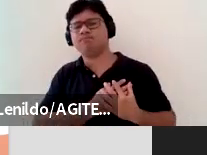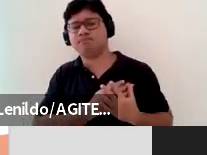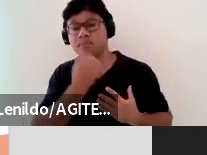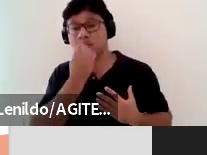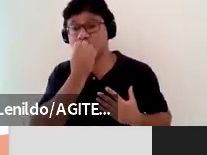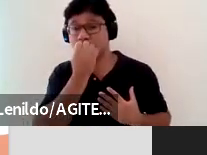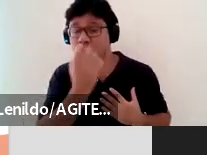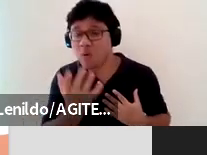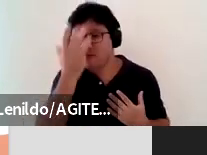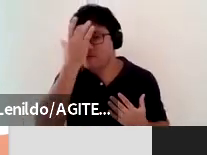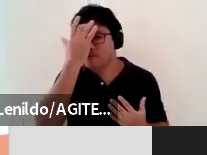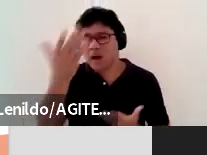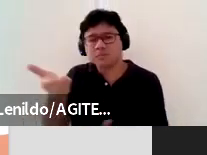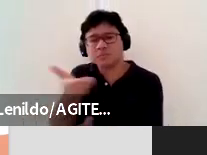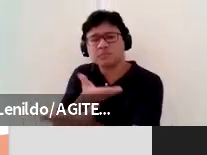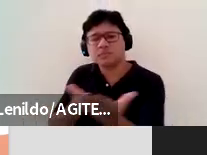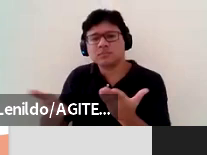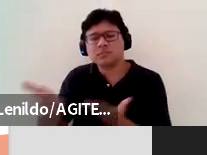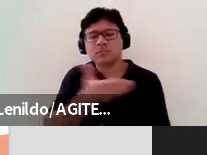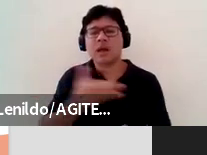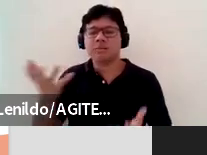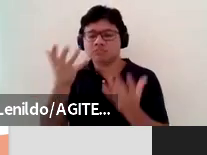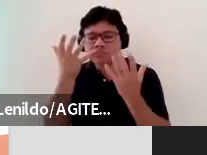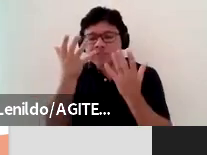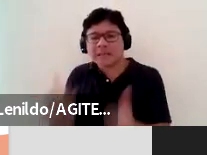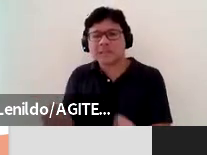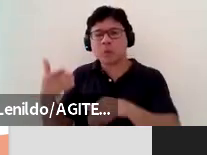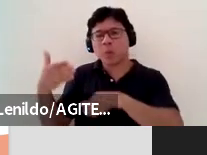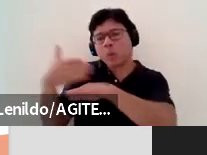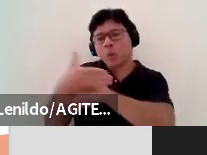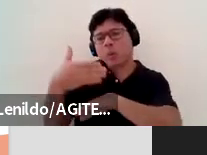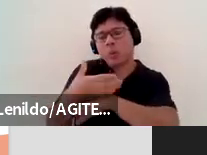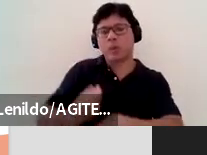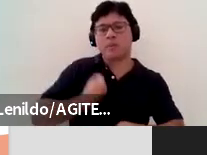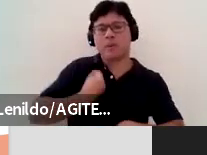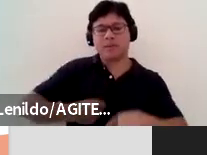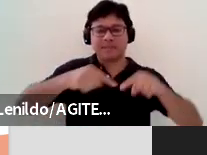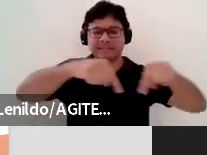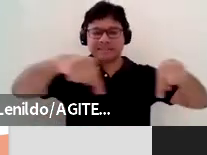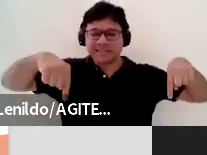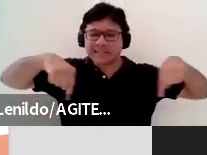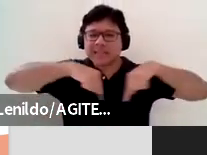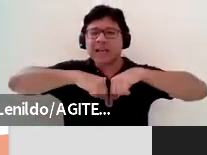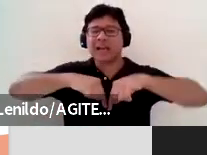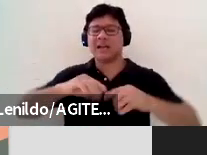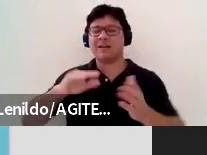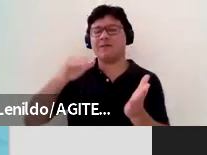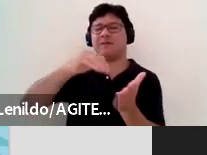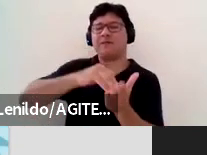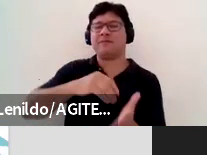que nos deram a honra de participar da nossa salinha desse evento de final de ano.